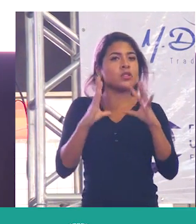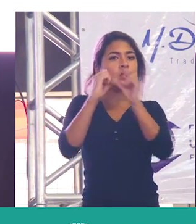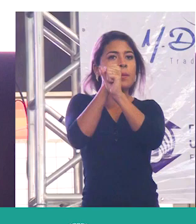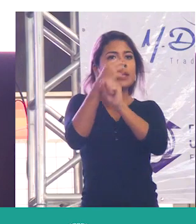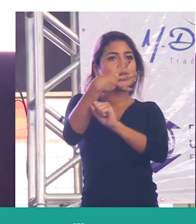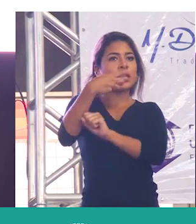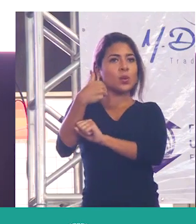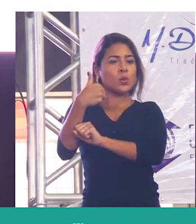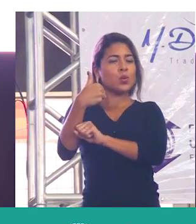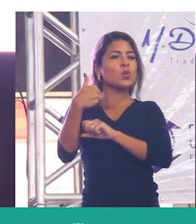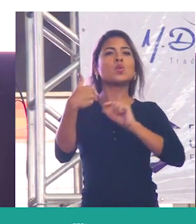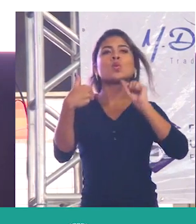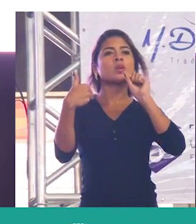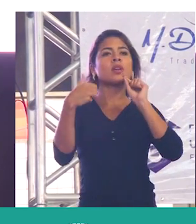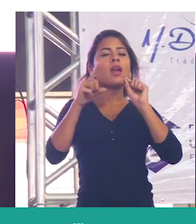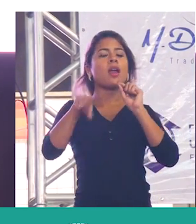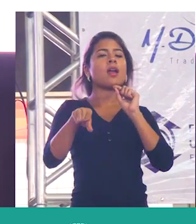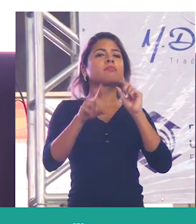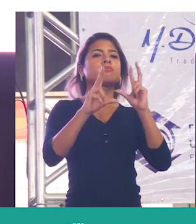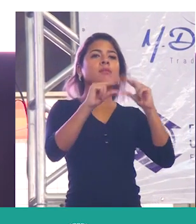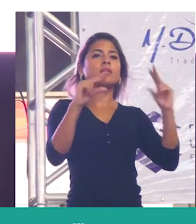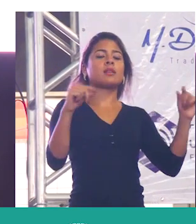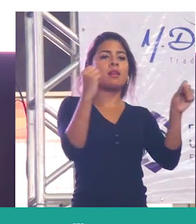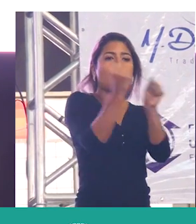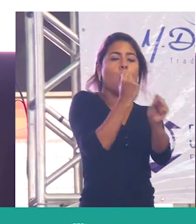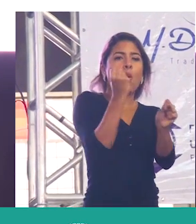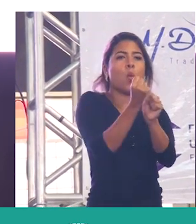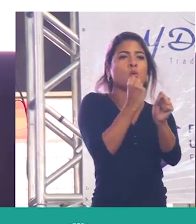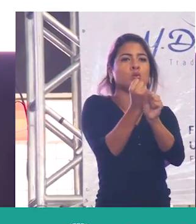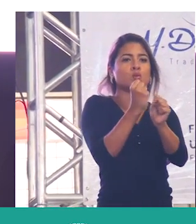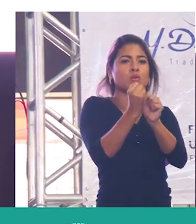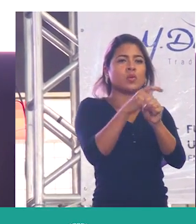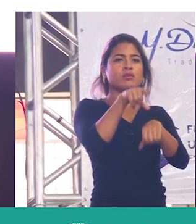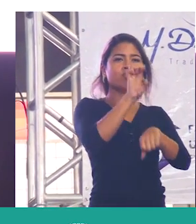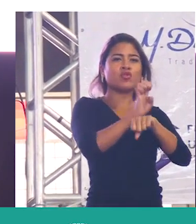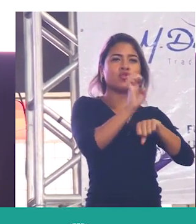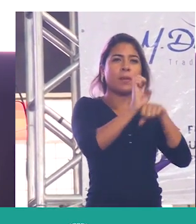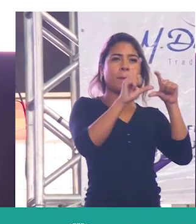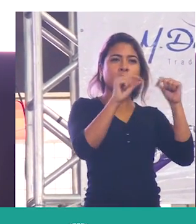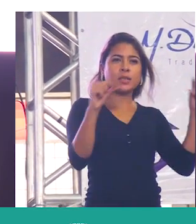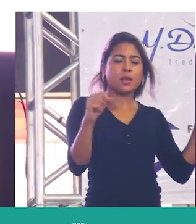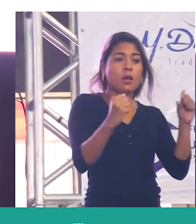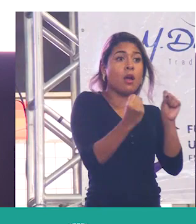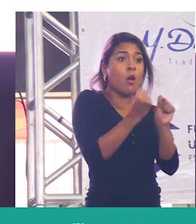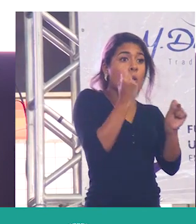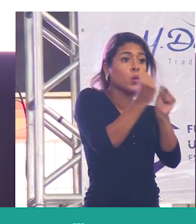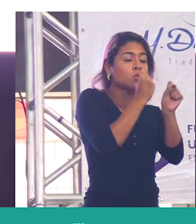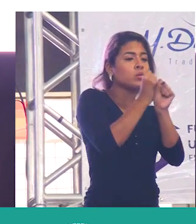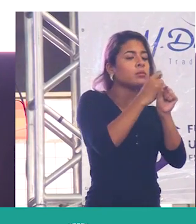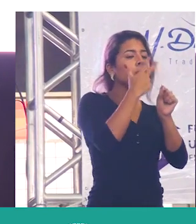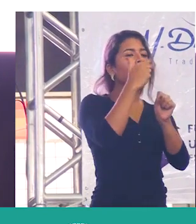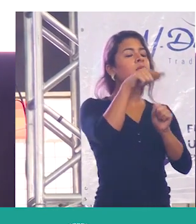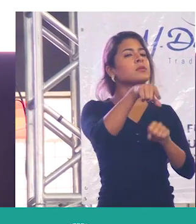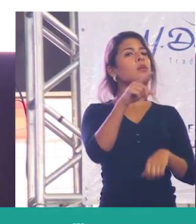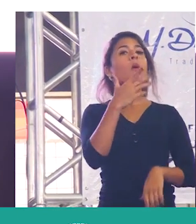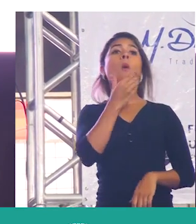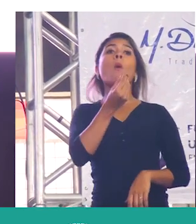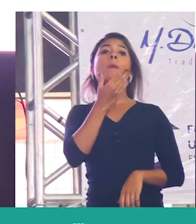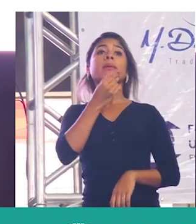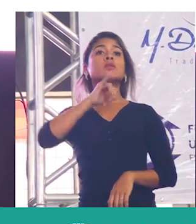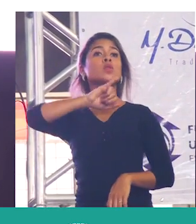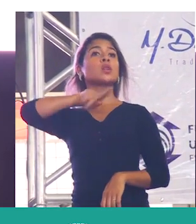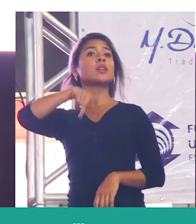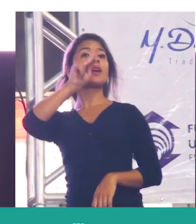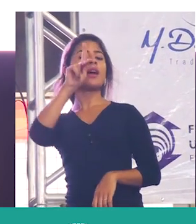Brasília. A construção de Brasília é de todas as realizações de JK a